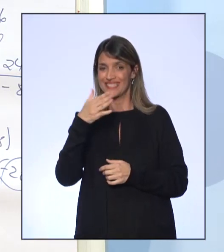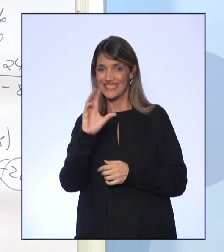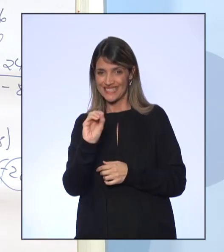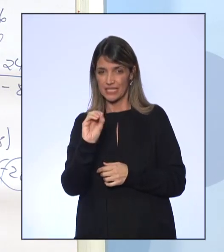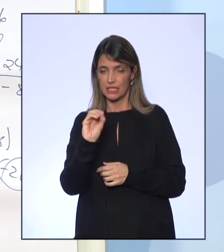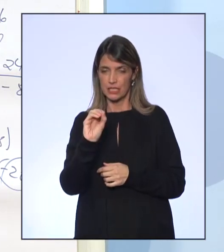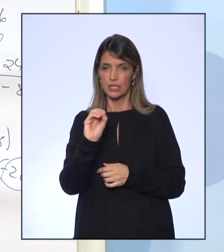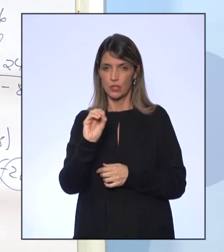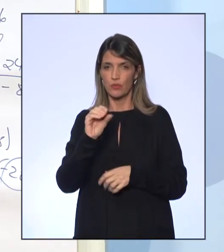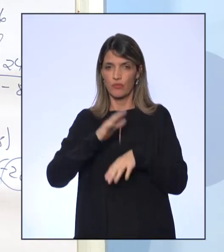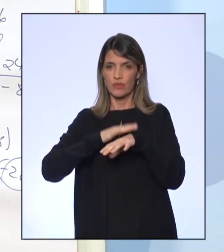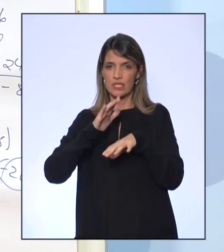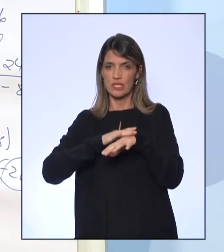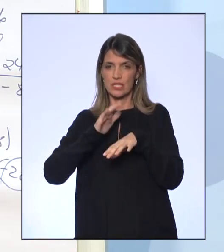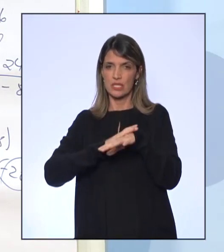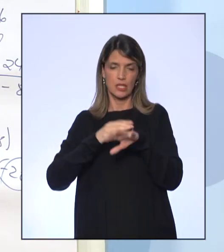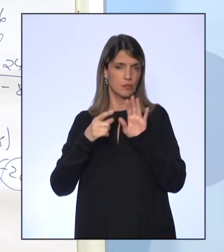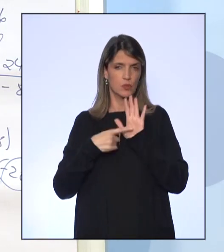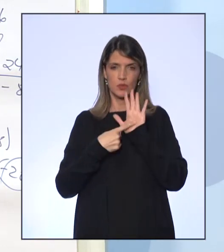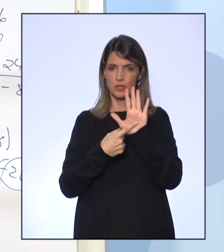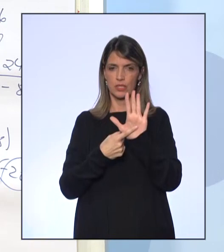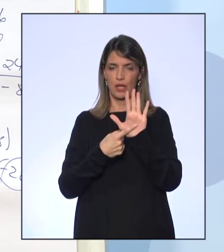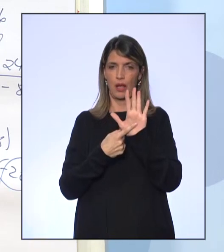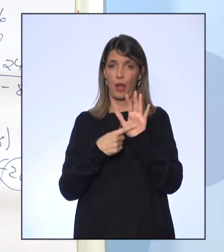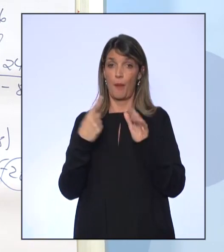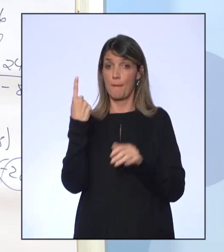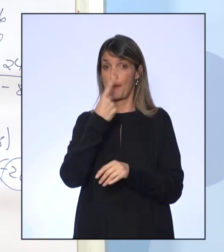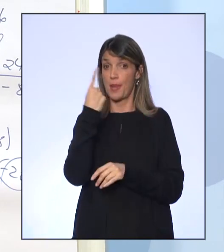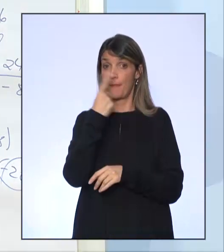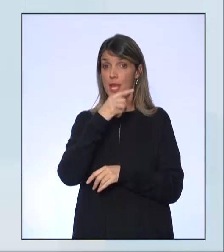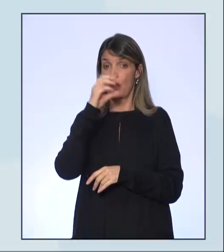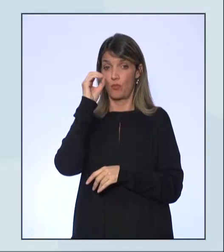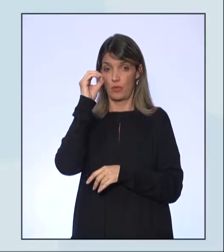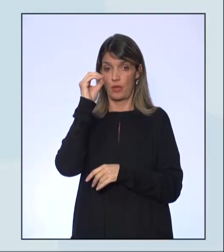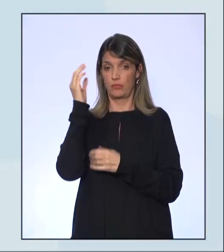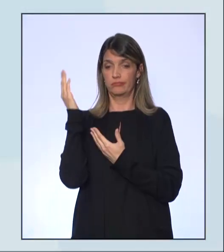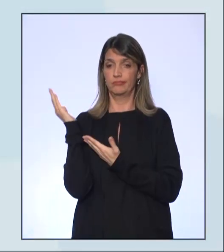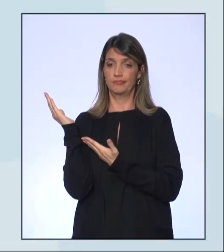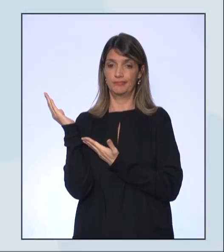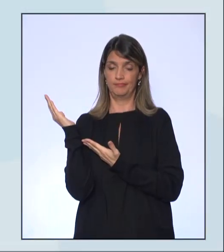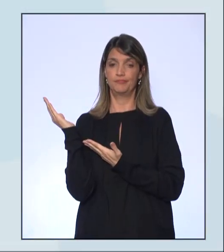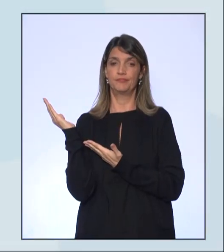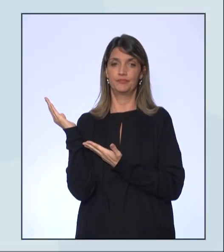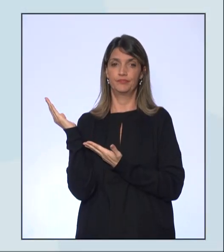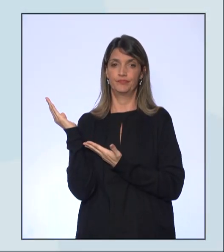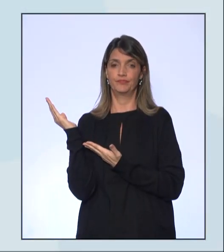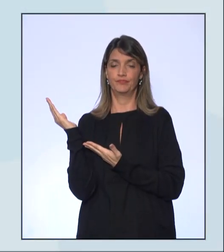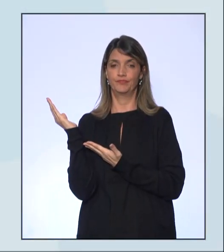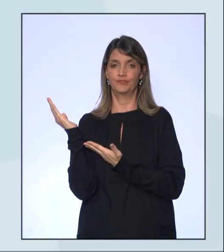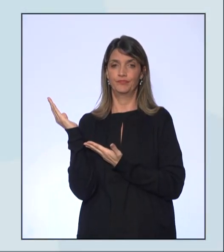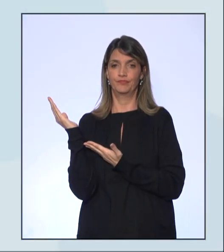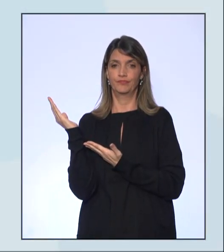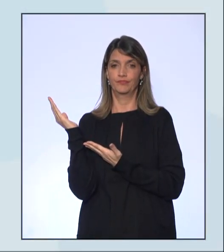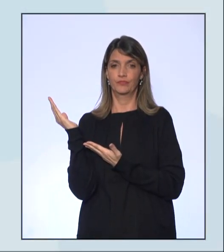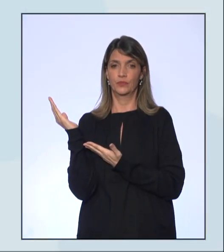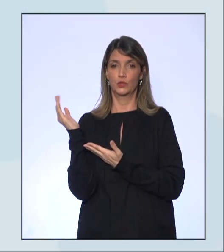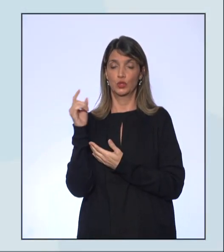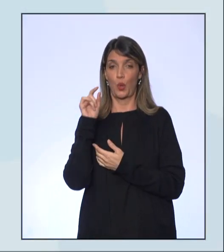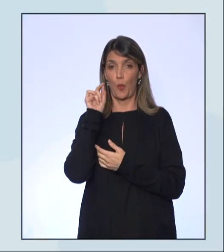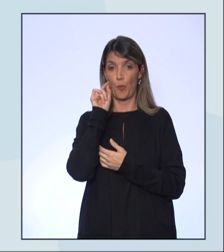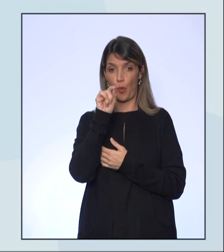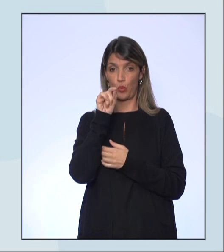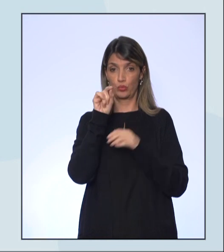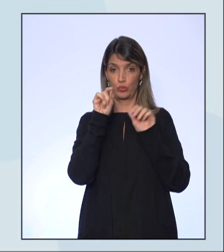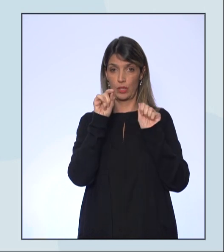numa equação aí, uma ideia de equação de primeiro grau. Então, na tela de vocês eu tenho o seguinte, eu tenho dados os pontos